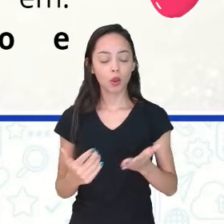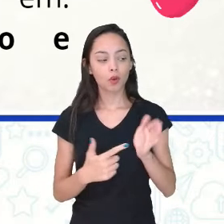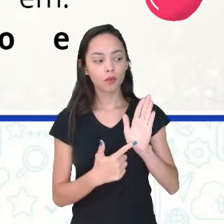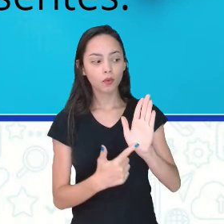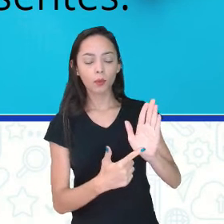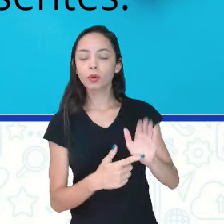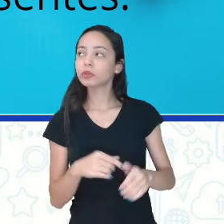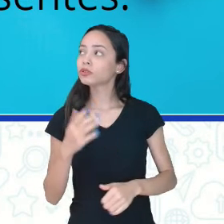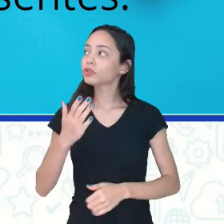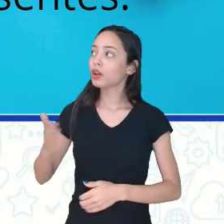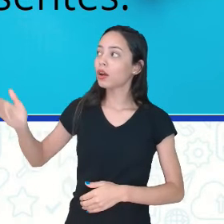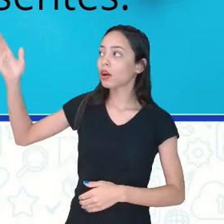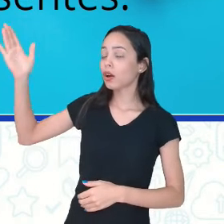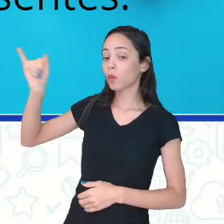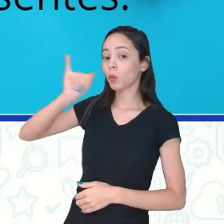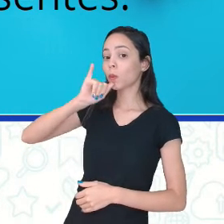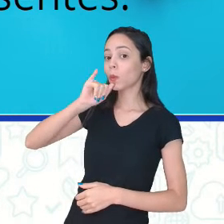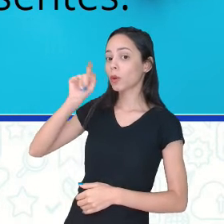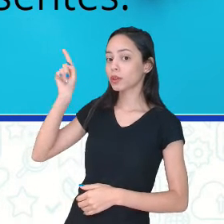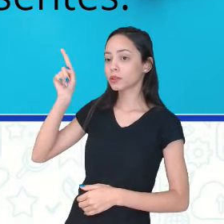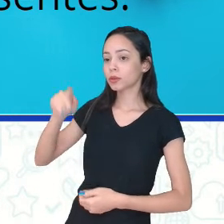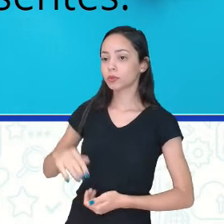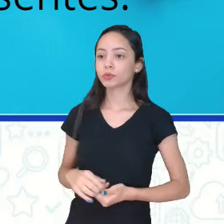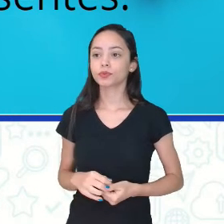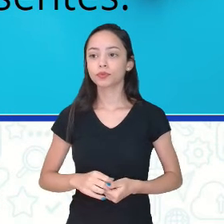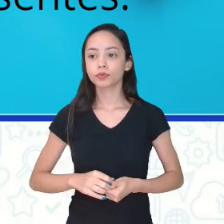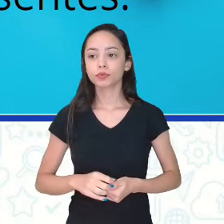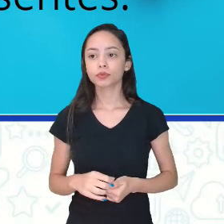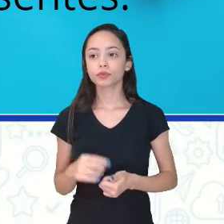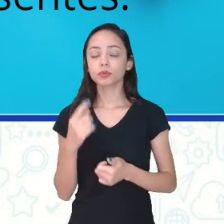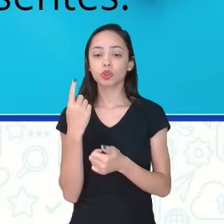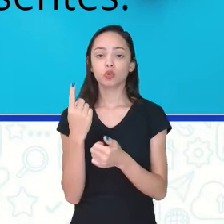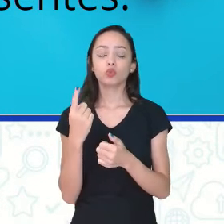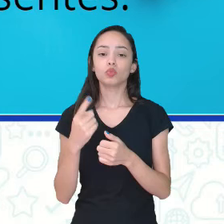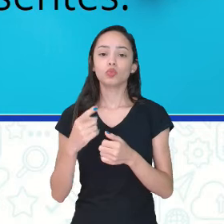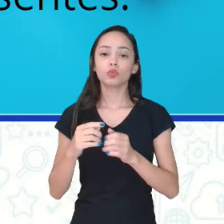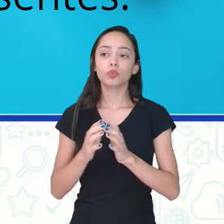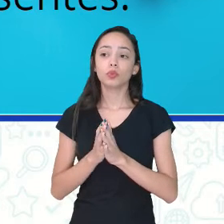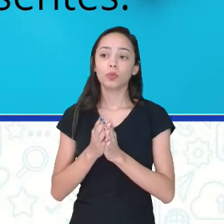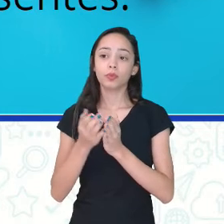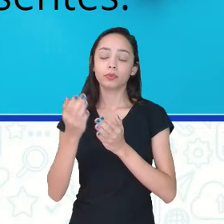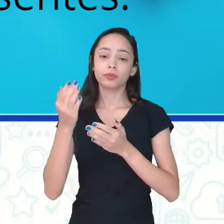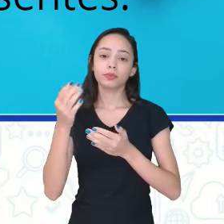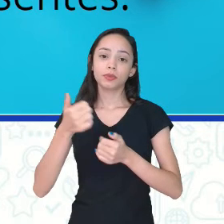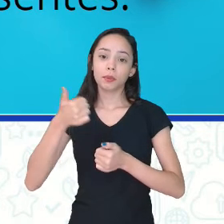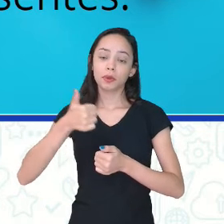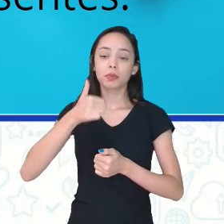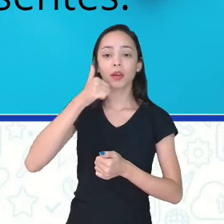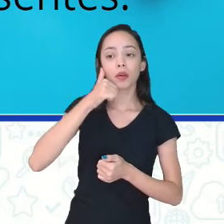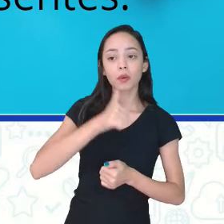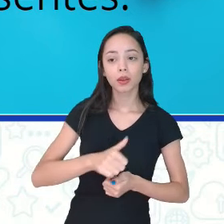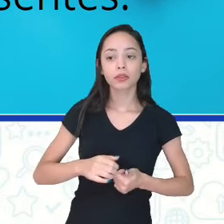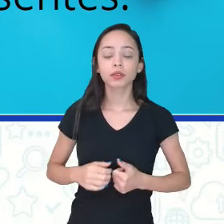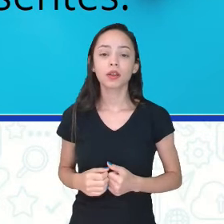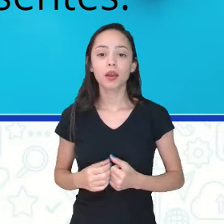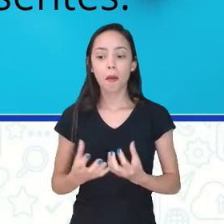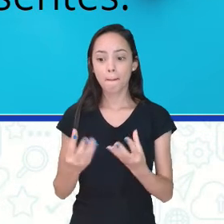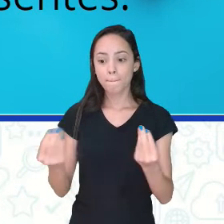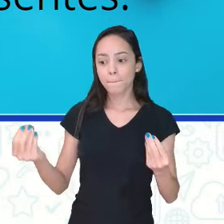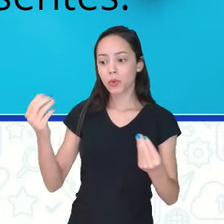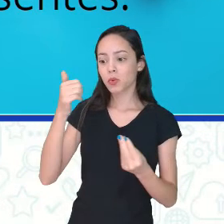aqui. Ó, um pastel, por favor. Primeiro, as damas. Dezenas de pessoas